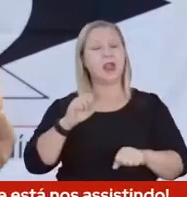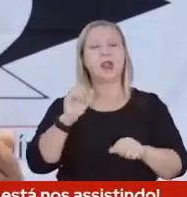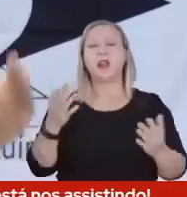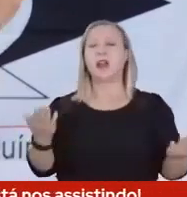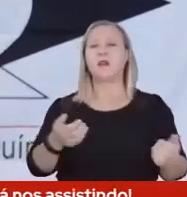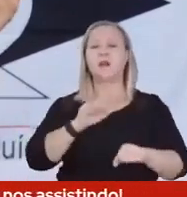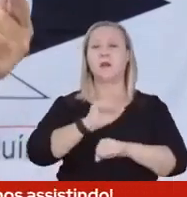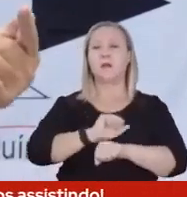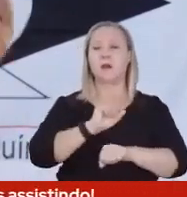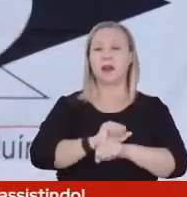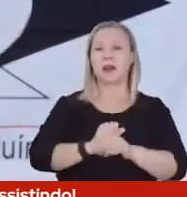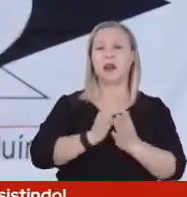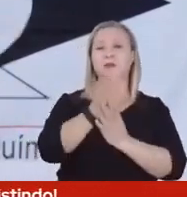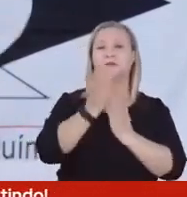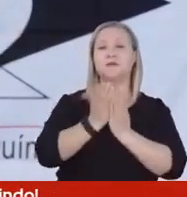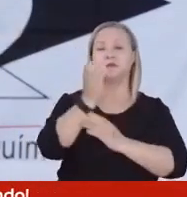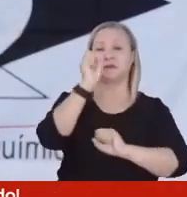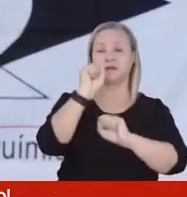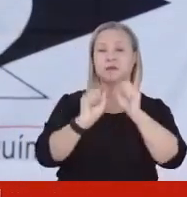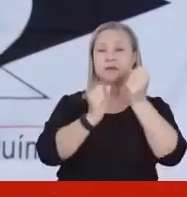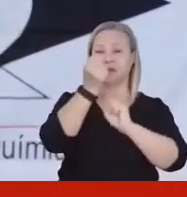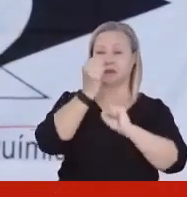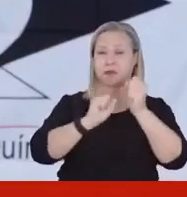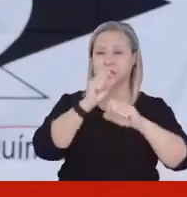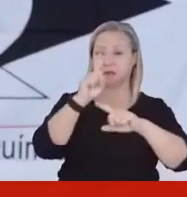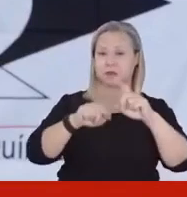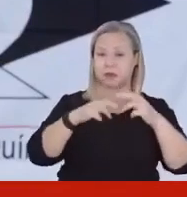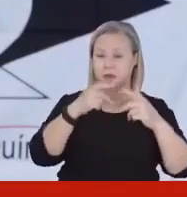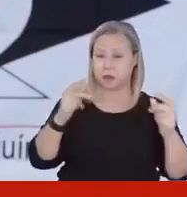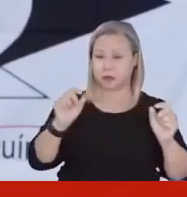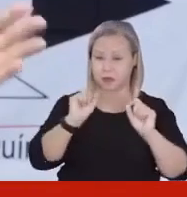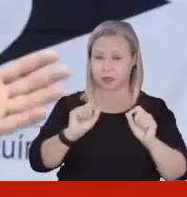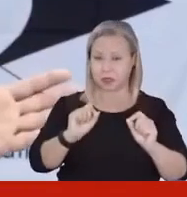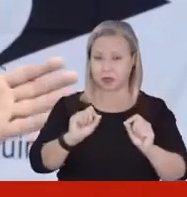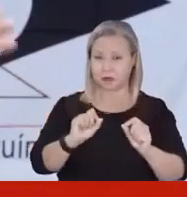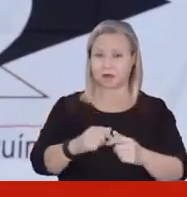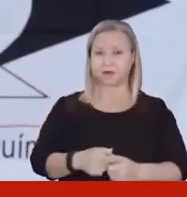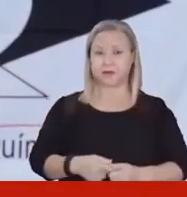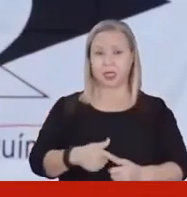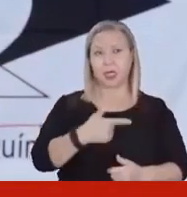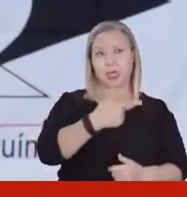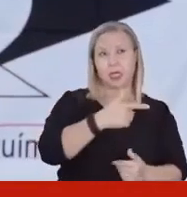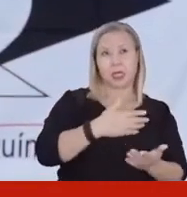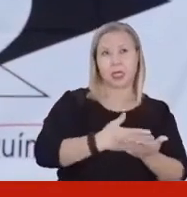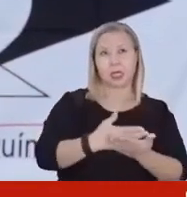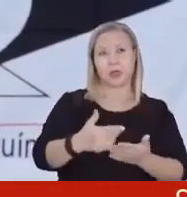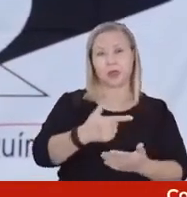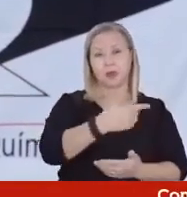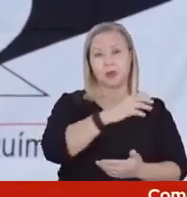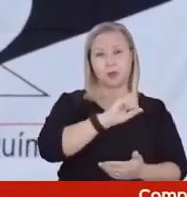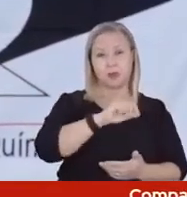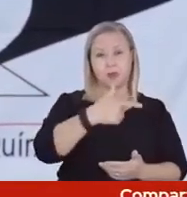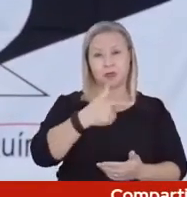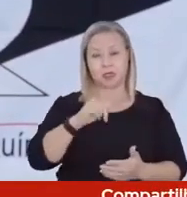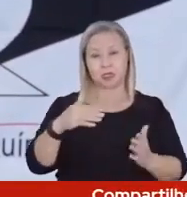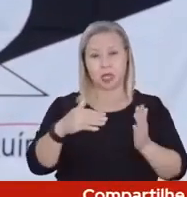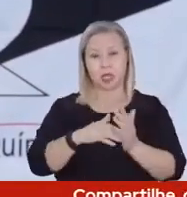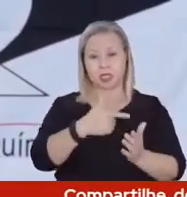Petrobras, de 2017 até 2019, finais de 2019, porque de 2019 para cá eles mudaram um pouco a